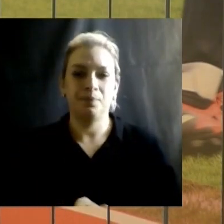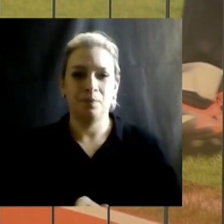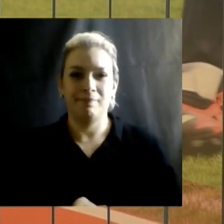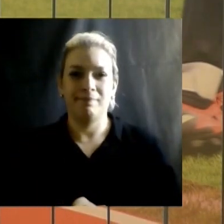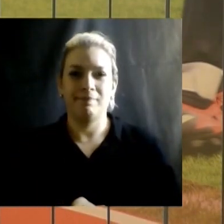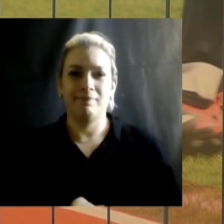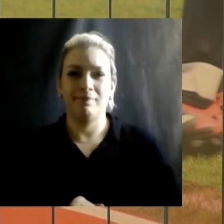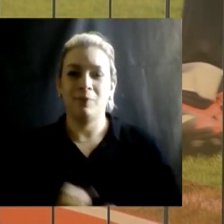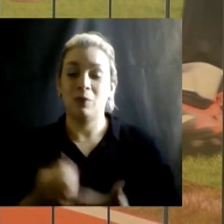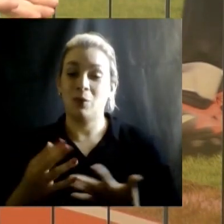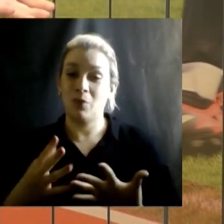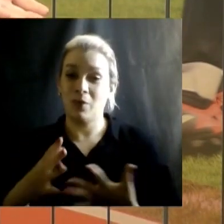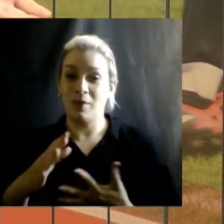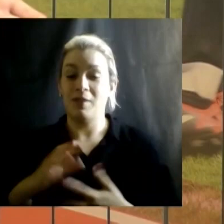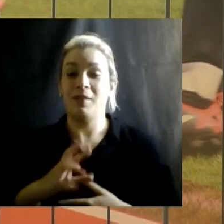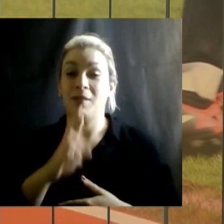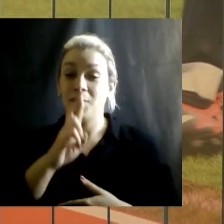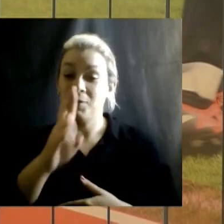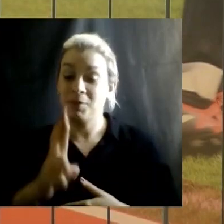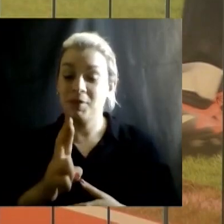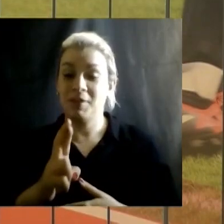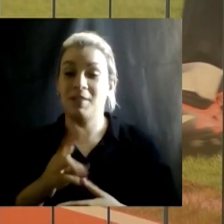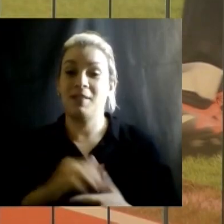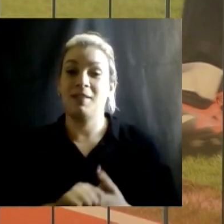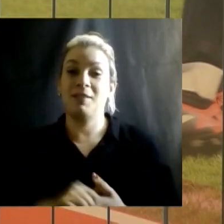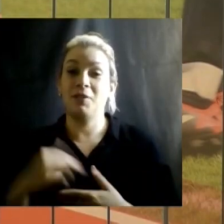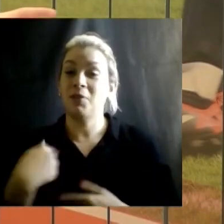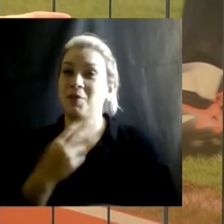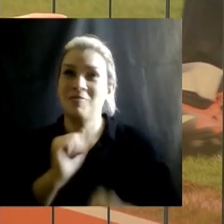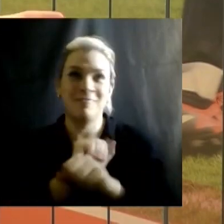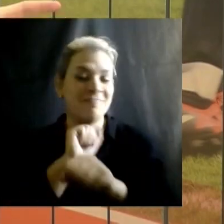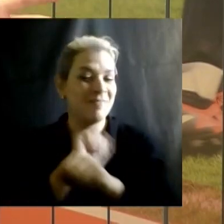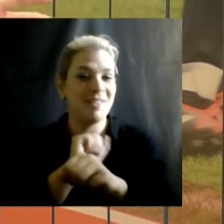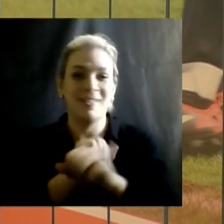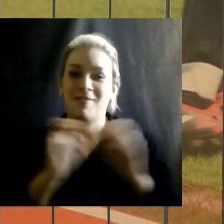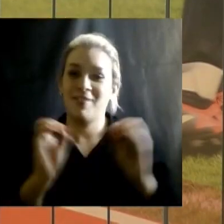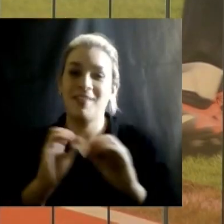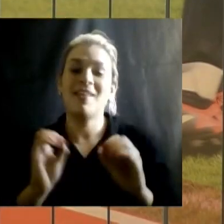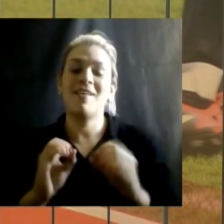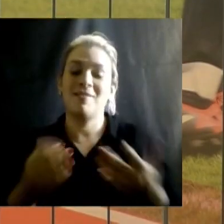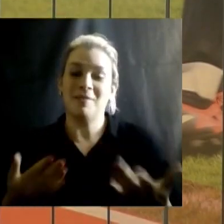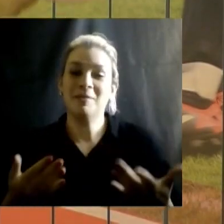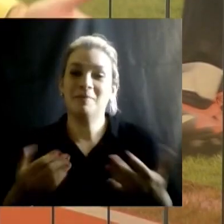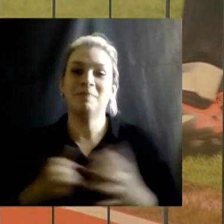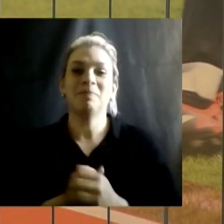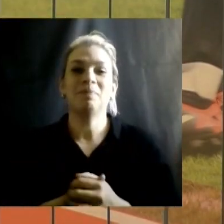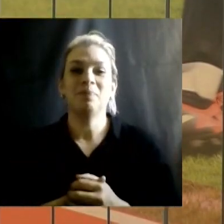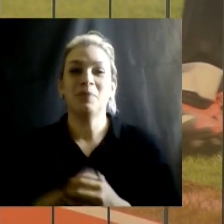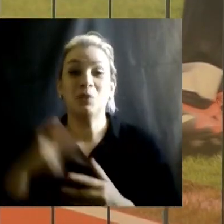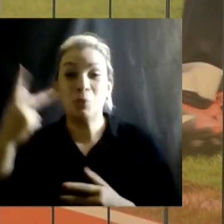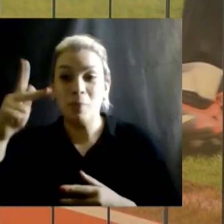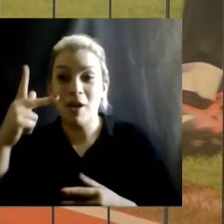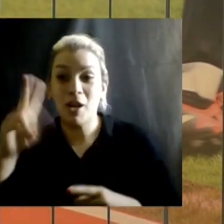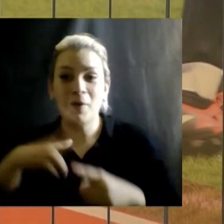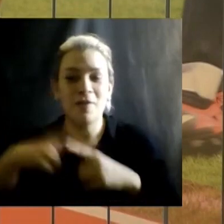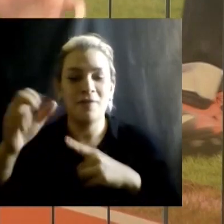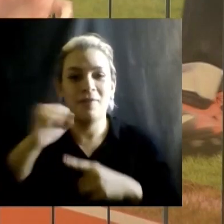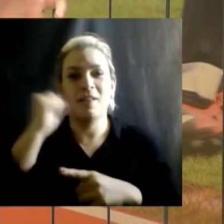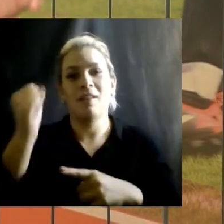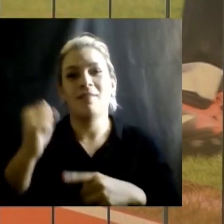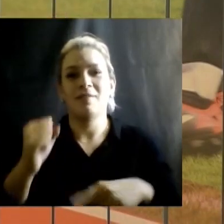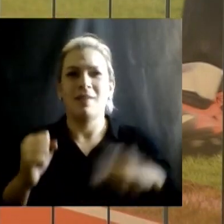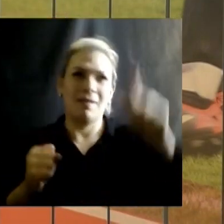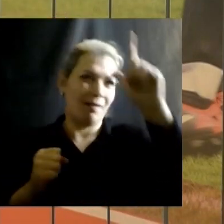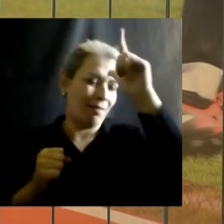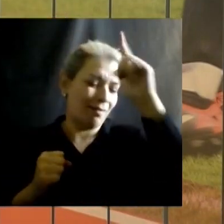inesperado, principalmente do Paraguai, né? Diante da Alemanha, a seleção europeia tinha vencido o Curaçao por 7-1, estava